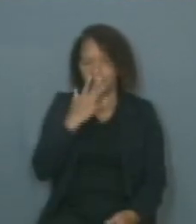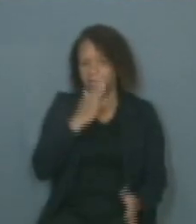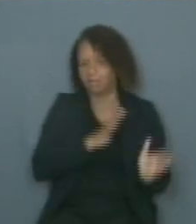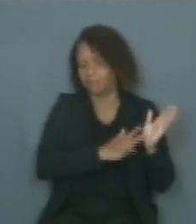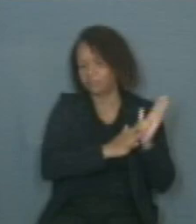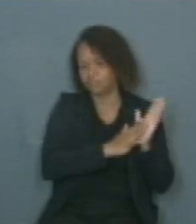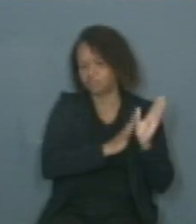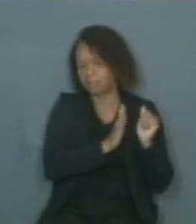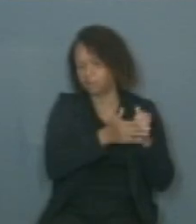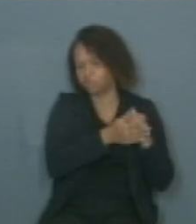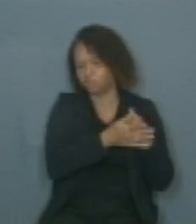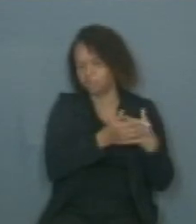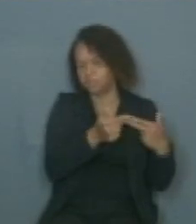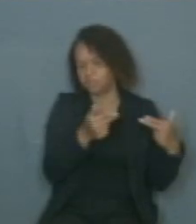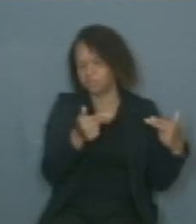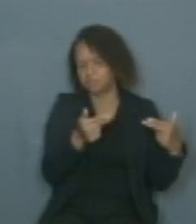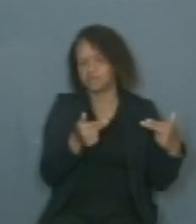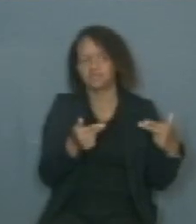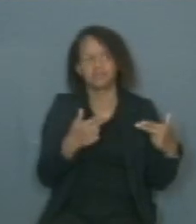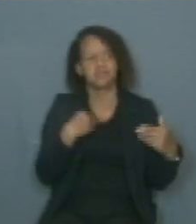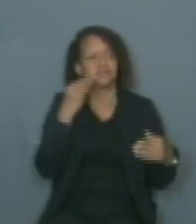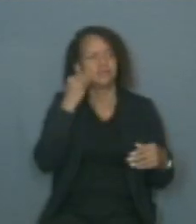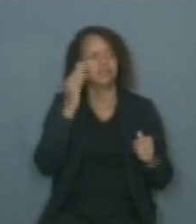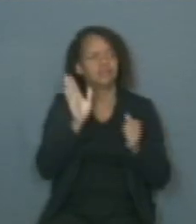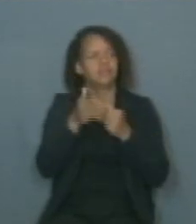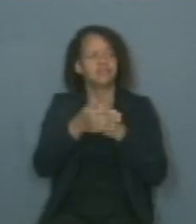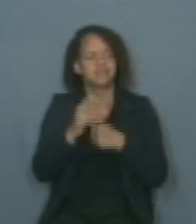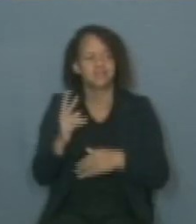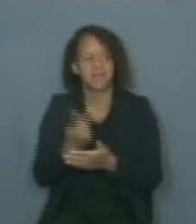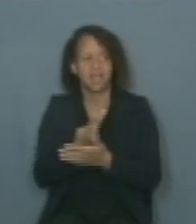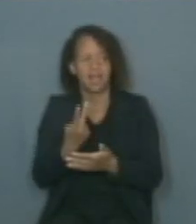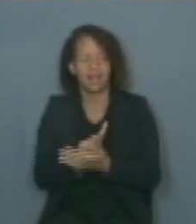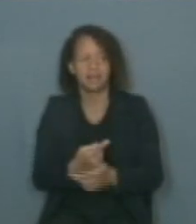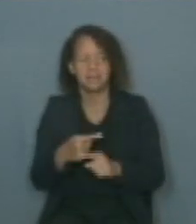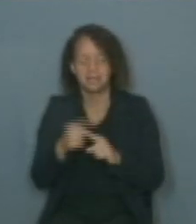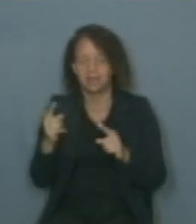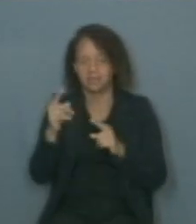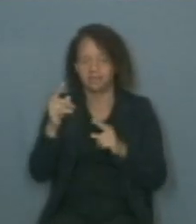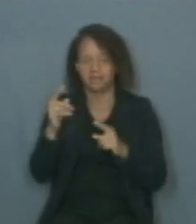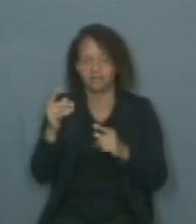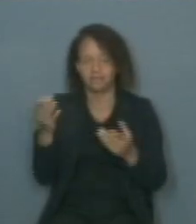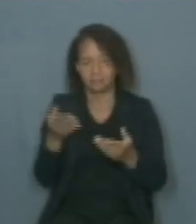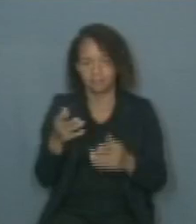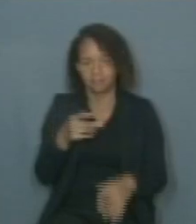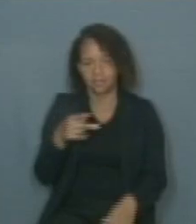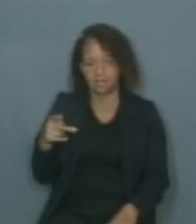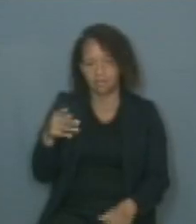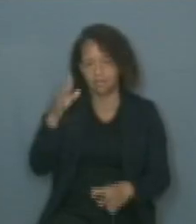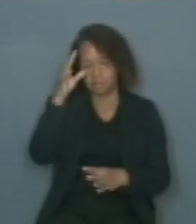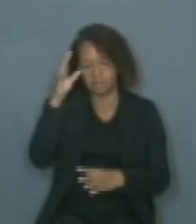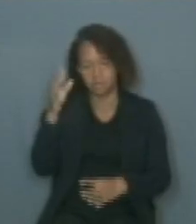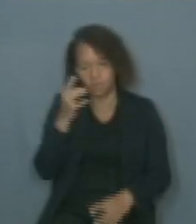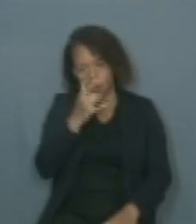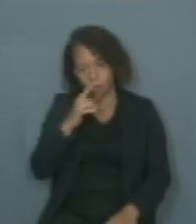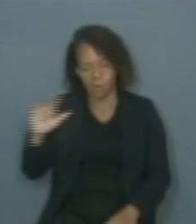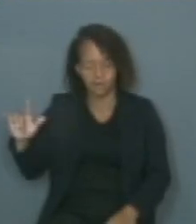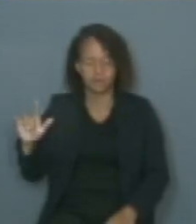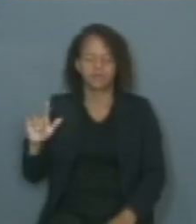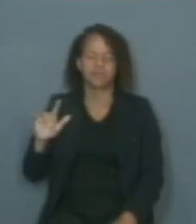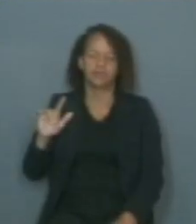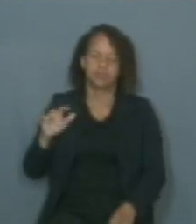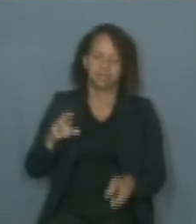maquiagem para tentar esconder o errado. Mas, de imediato, presidente, já passo para o próximo